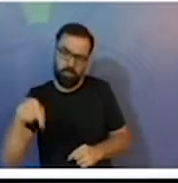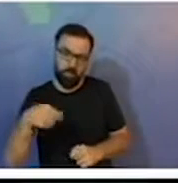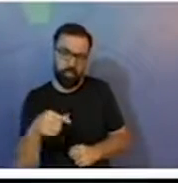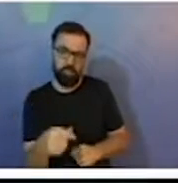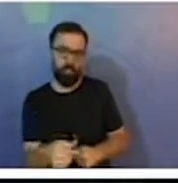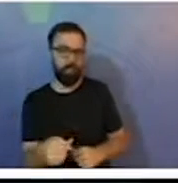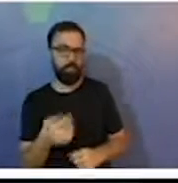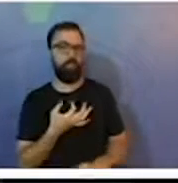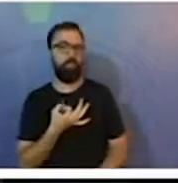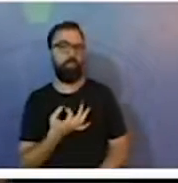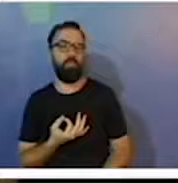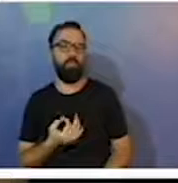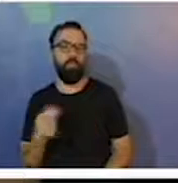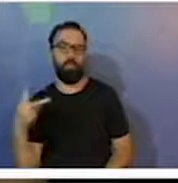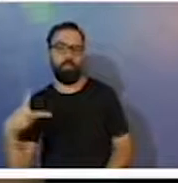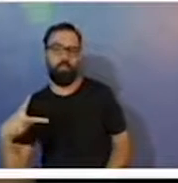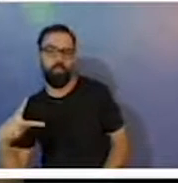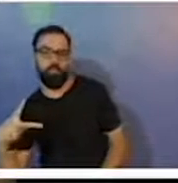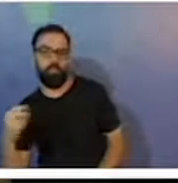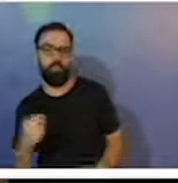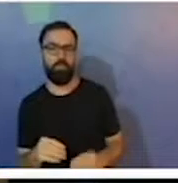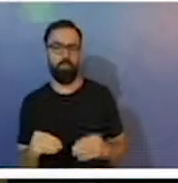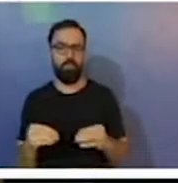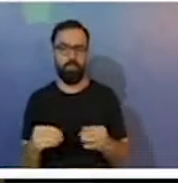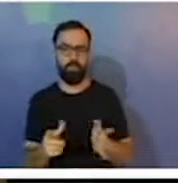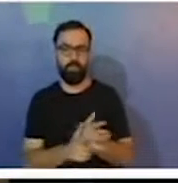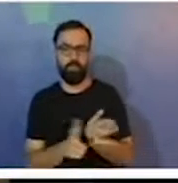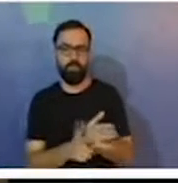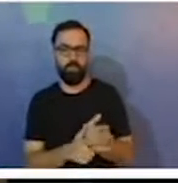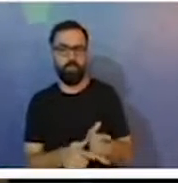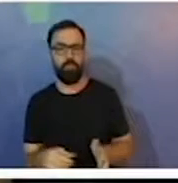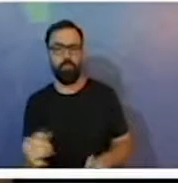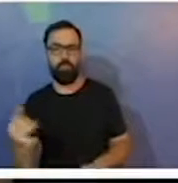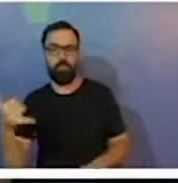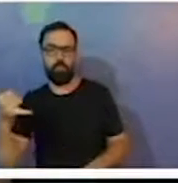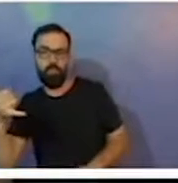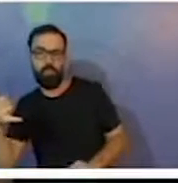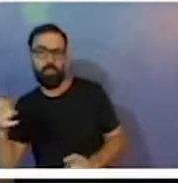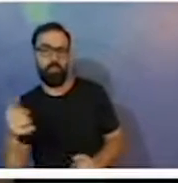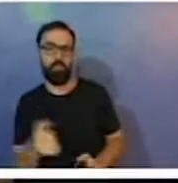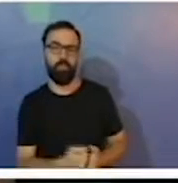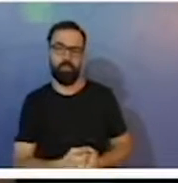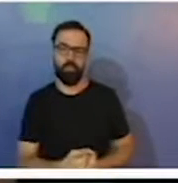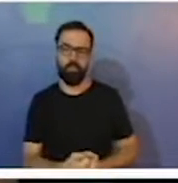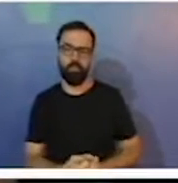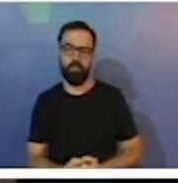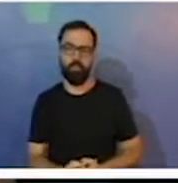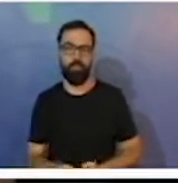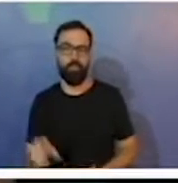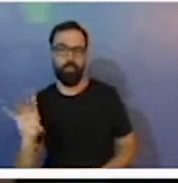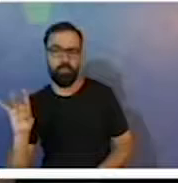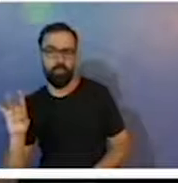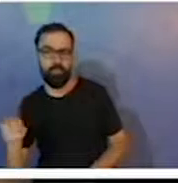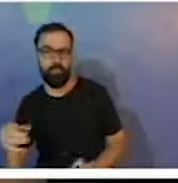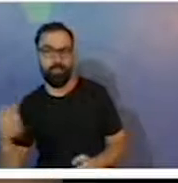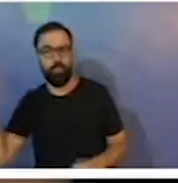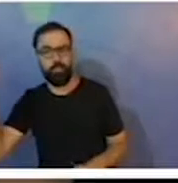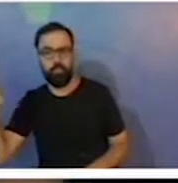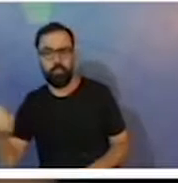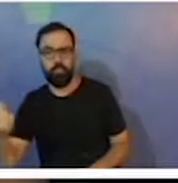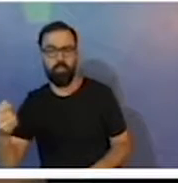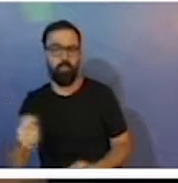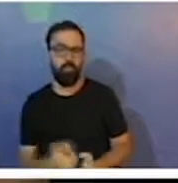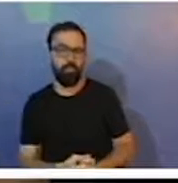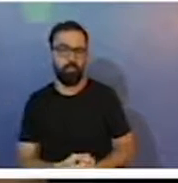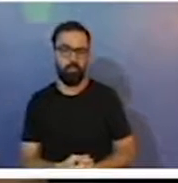brancos papel Kraft Pardo ou branco caneta hidrográfica preta ou marrom cola branca